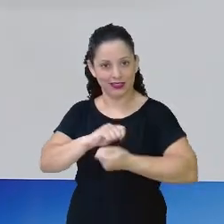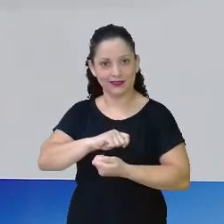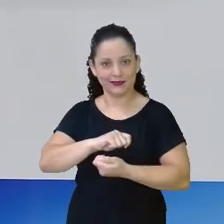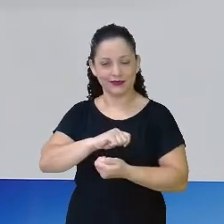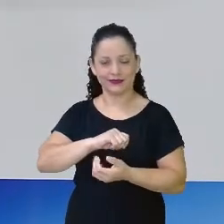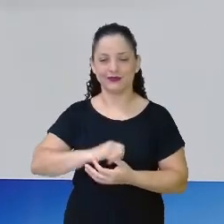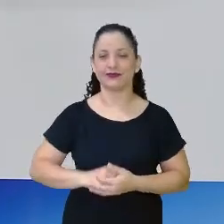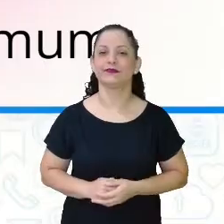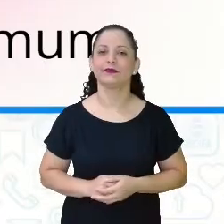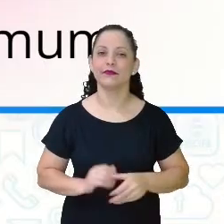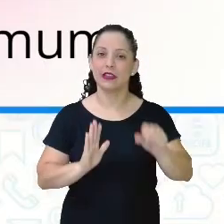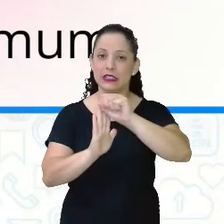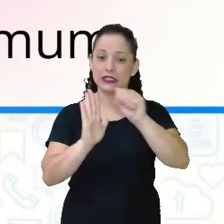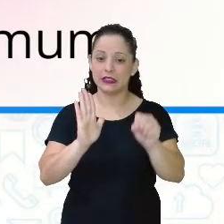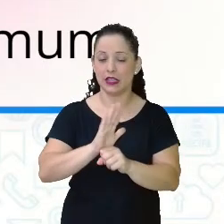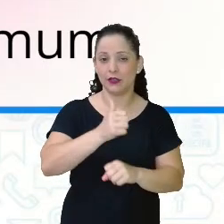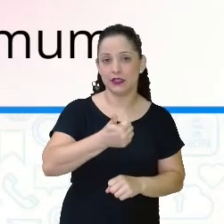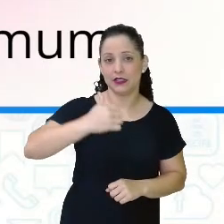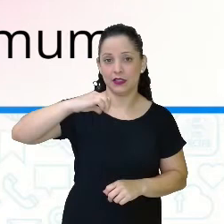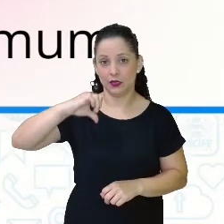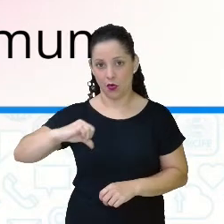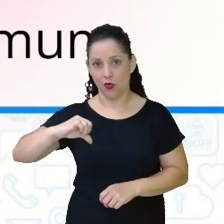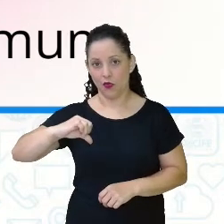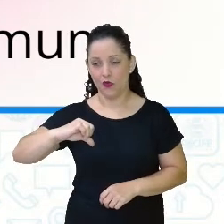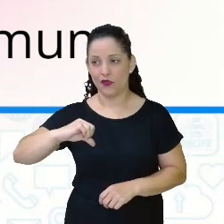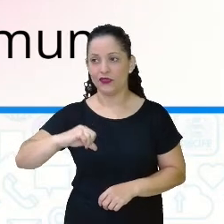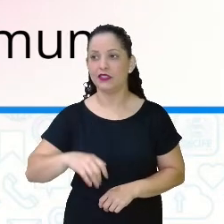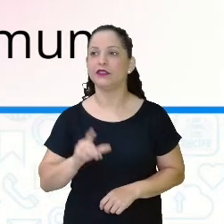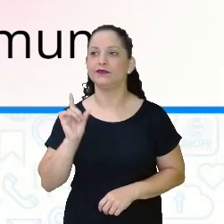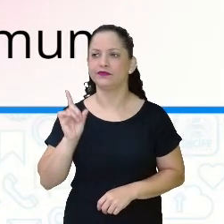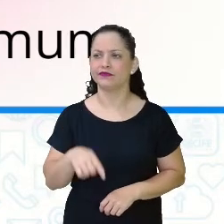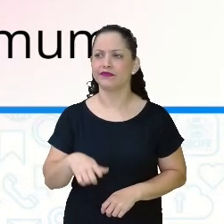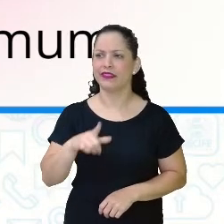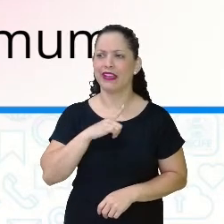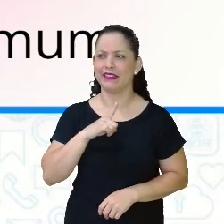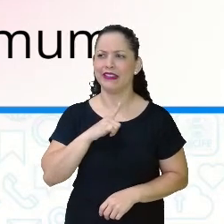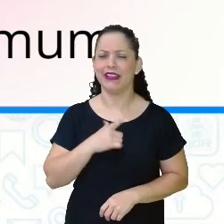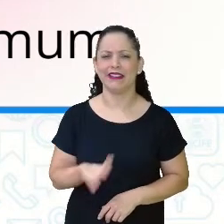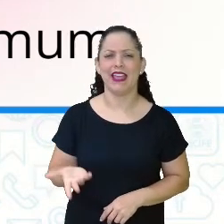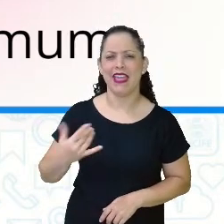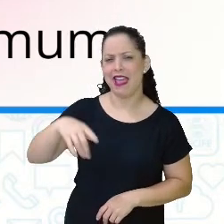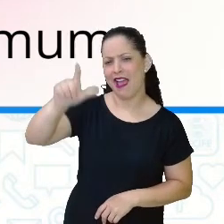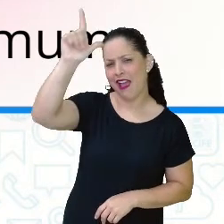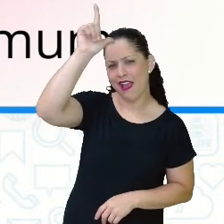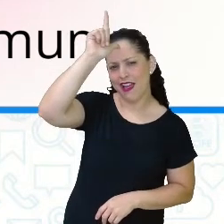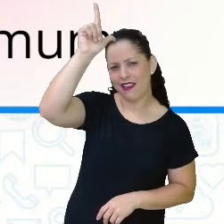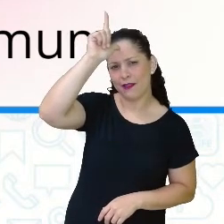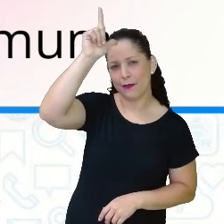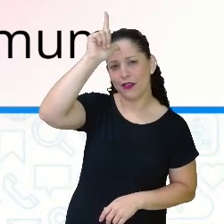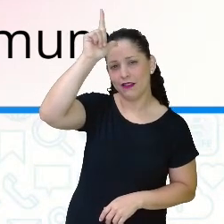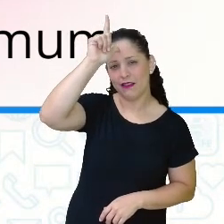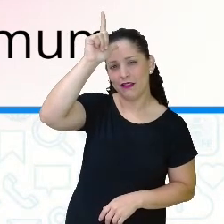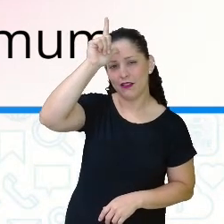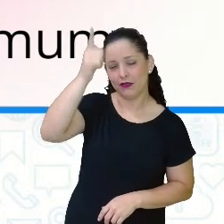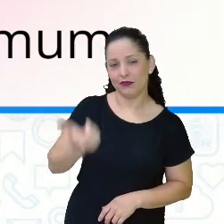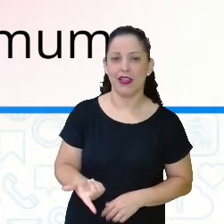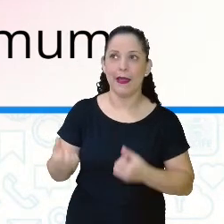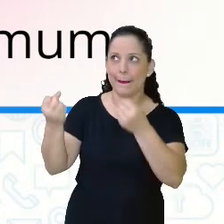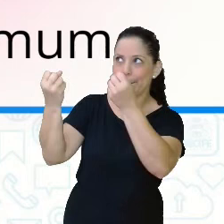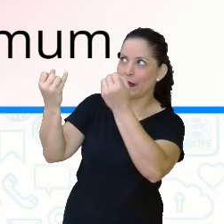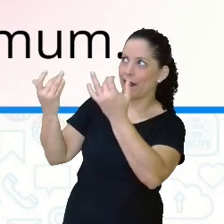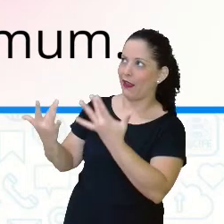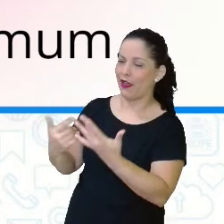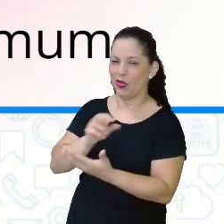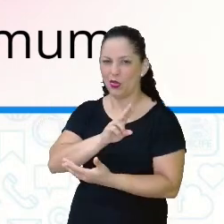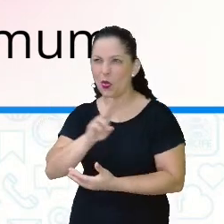tarde, no século XIX, os folcloristas alemães, eu não vou ler não, gente, são os irmãos Grimm, tá? Não vou me atrever a ler o